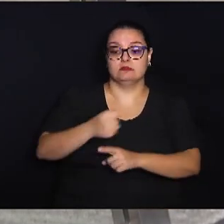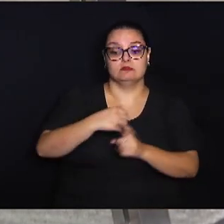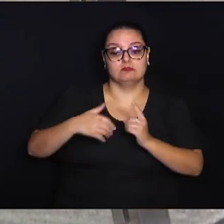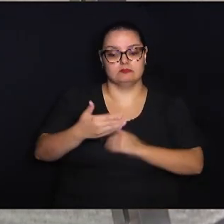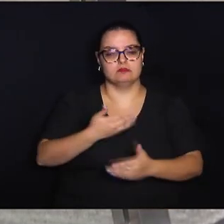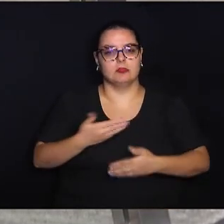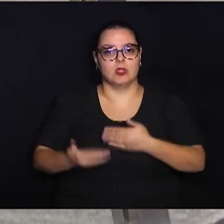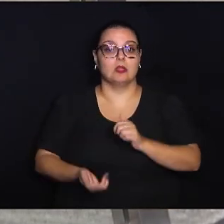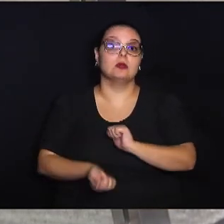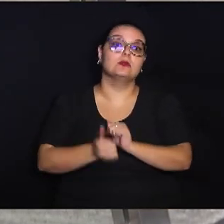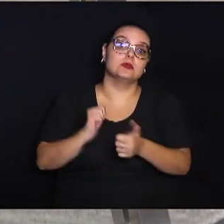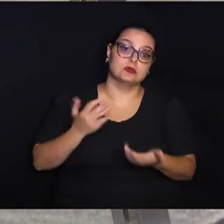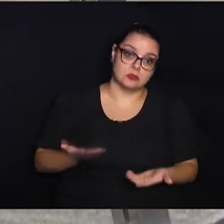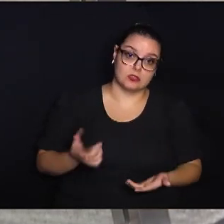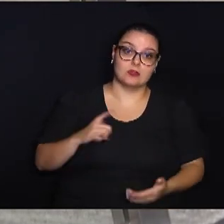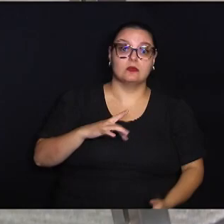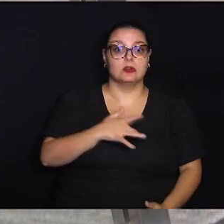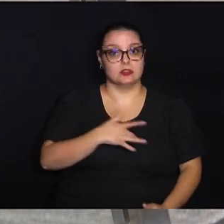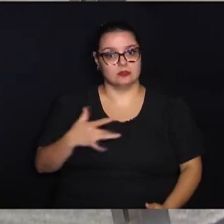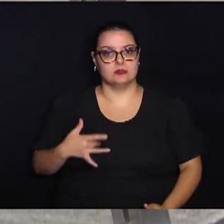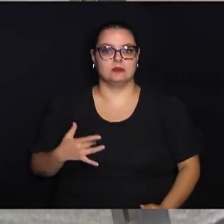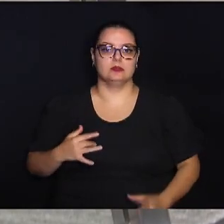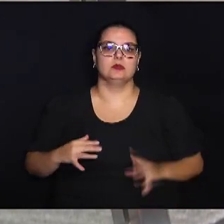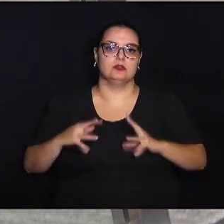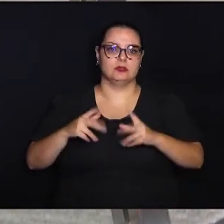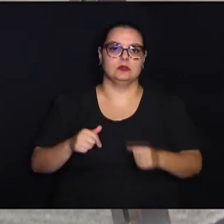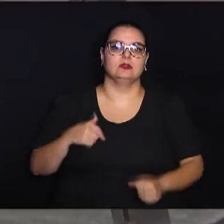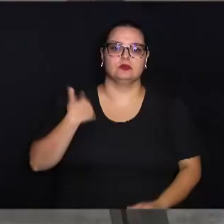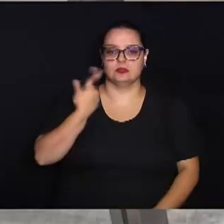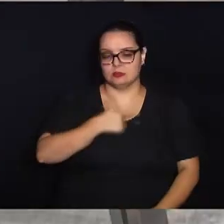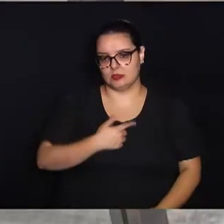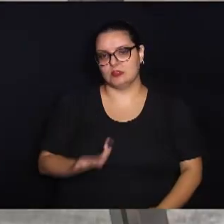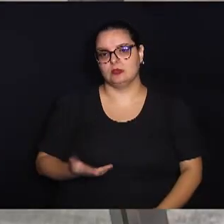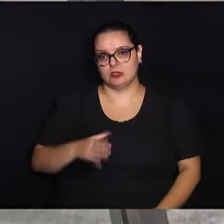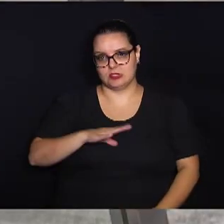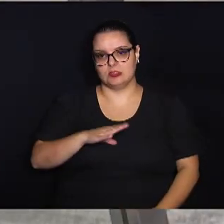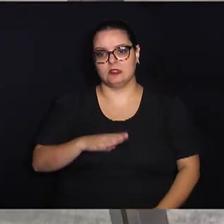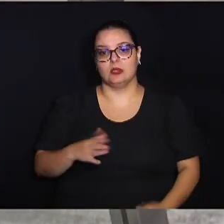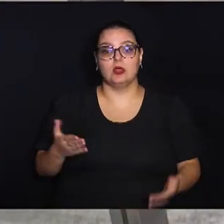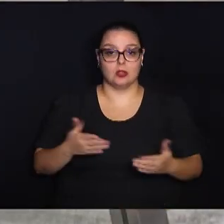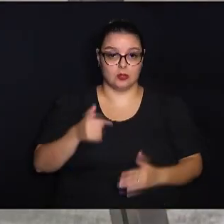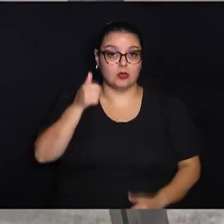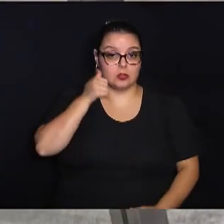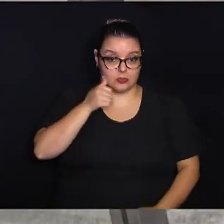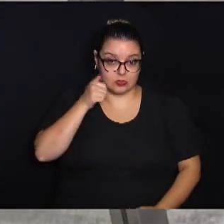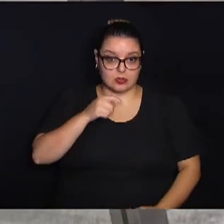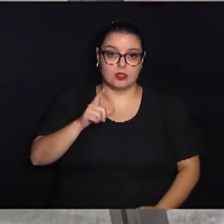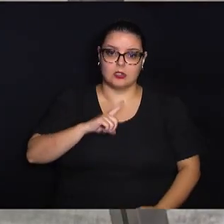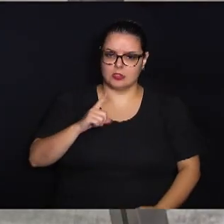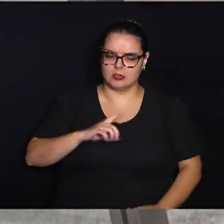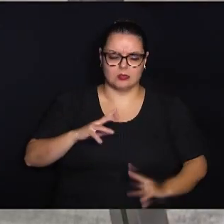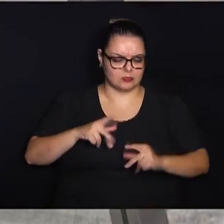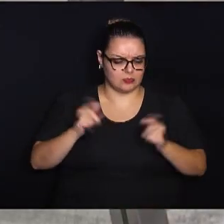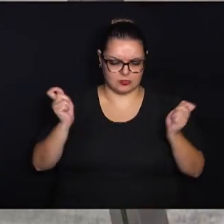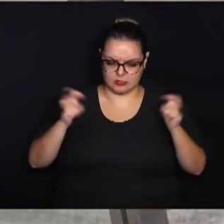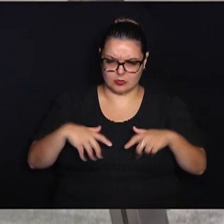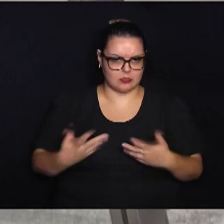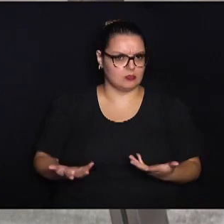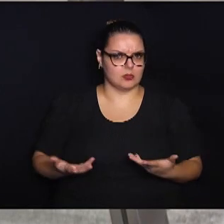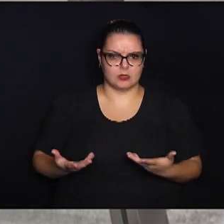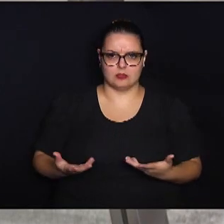do esporte, que aí vai trazer saúde e tudo isso para a nossa cidade. Hoje as mulheres têm toda a capacidade de estar